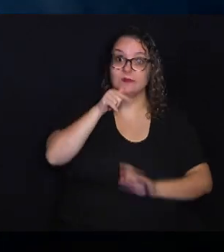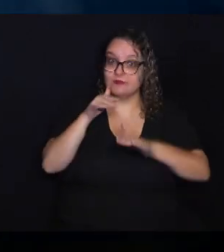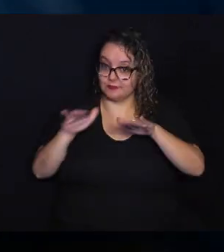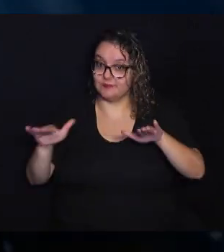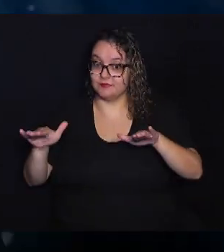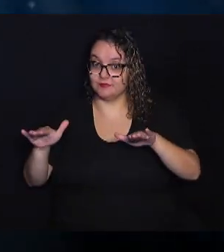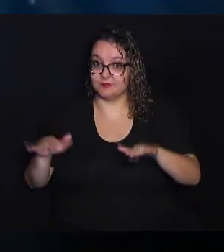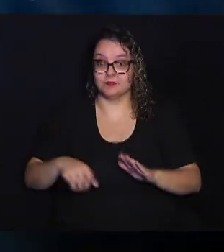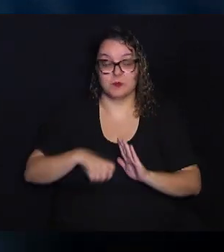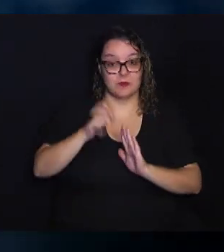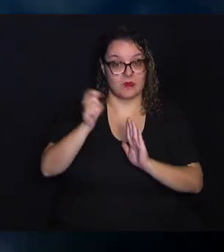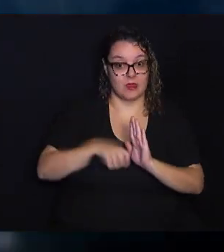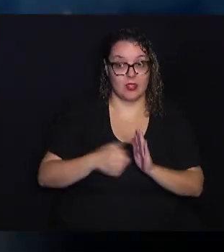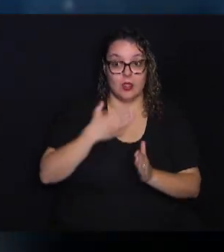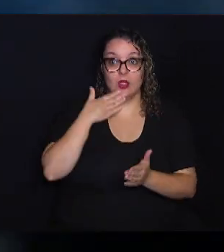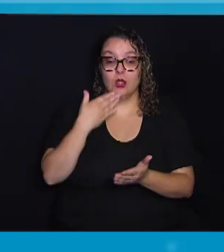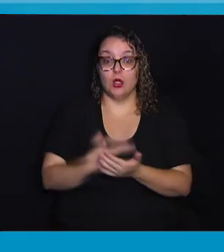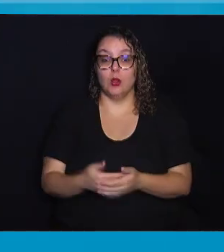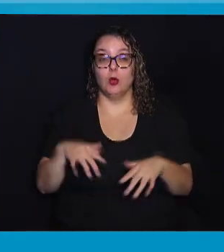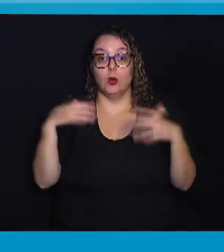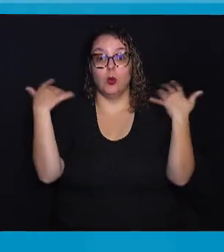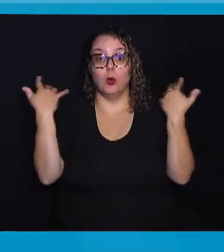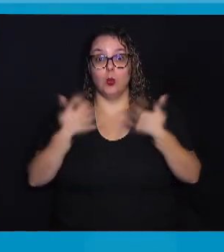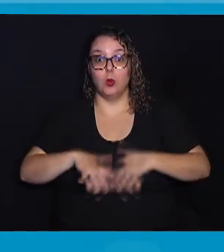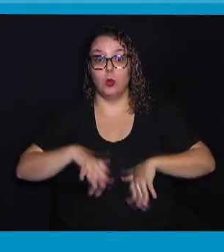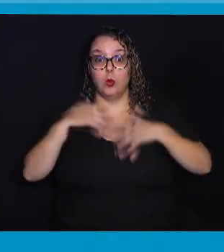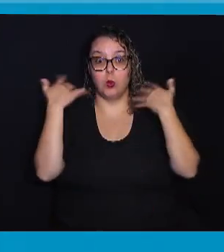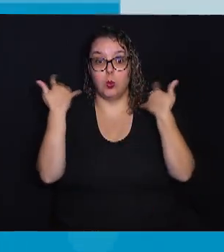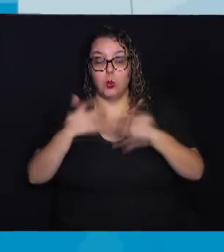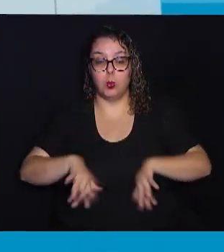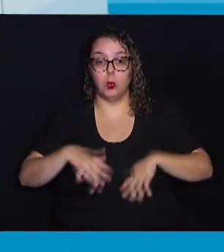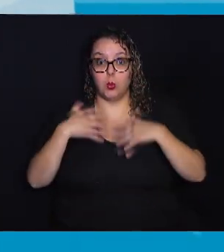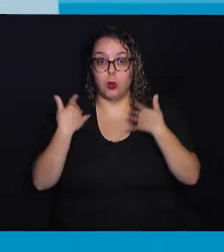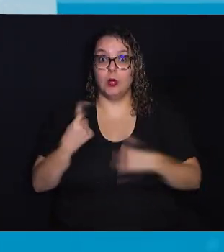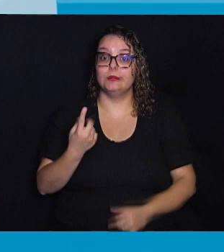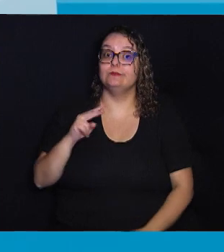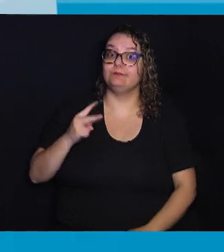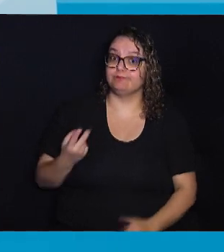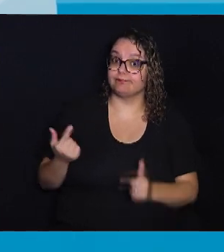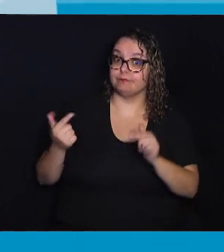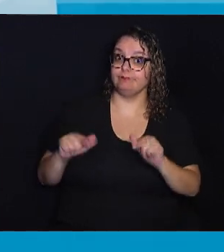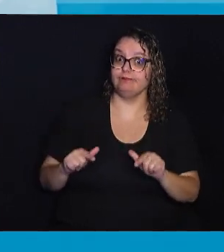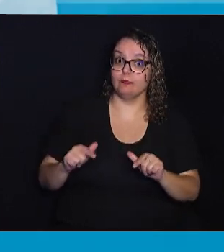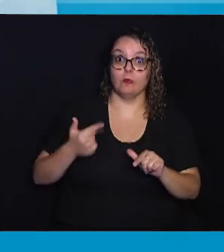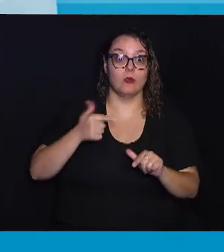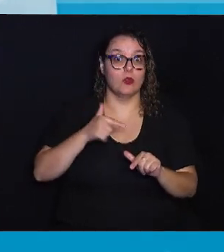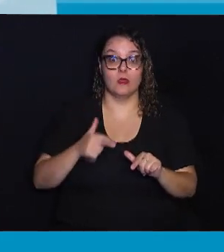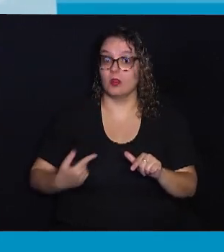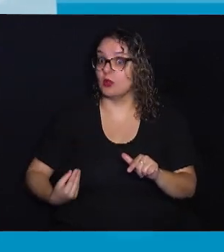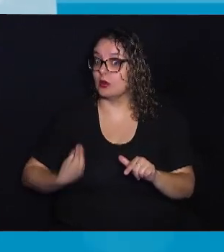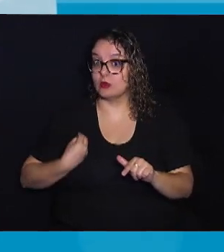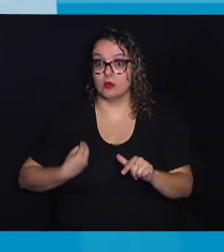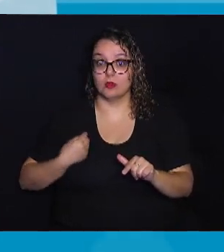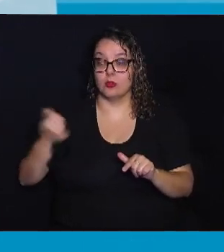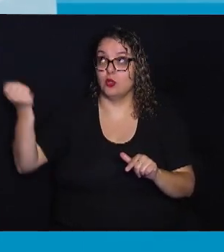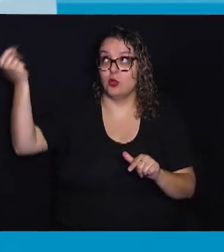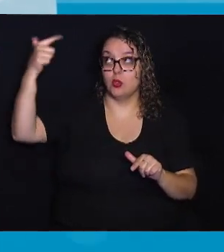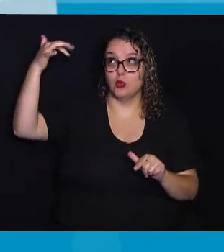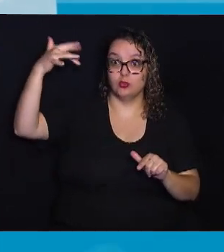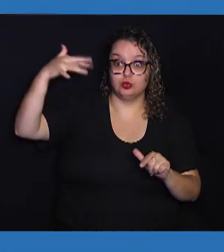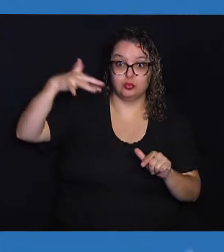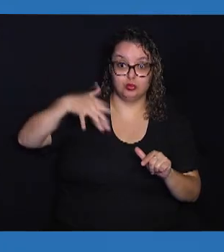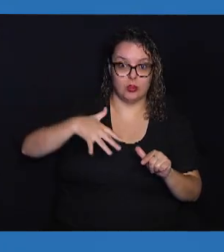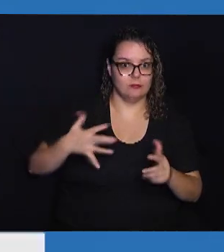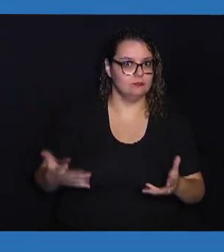extremamente distantes da superfície. O registro surpreendeu os especialistas, uma vez que a localização não conta